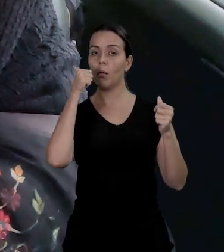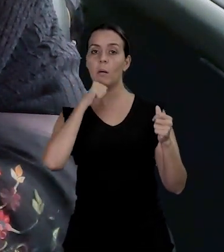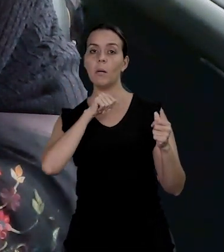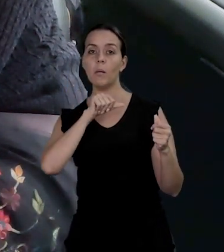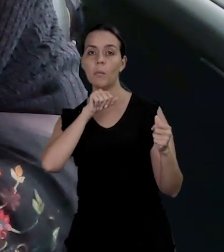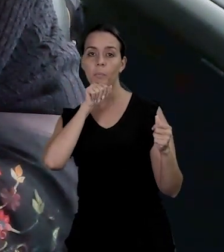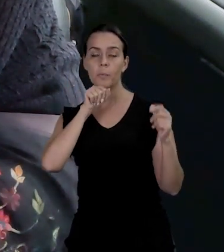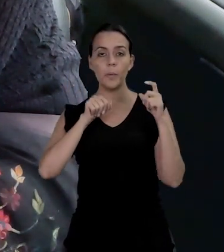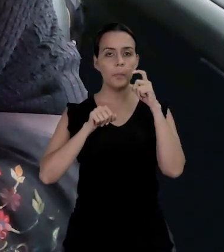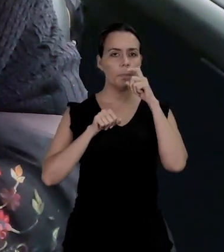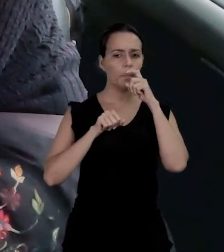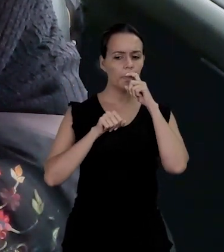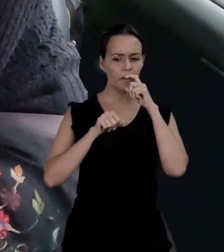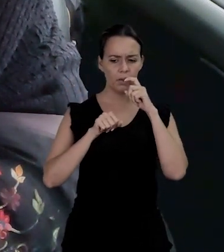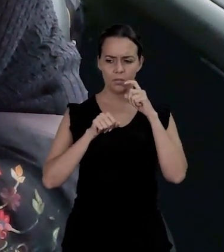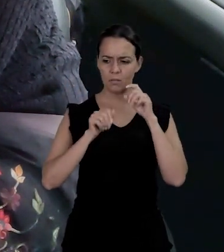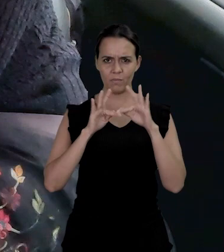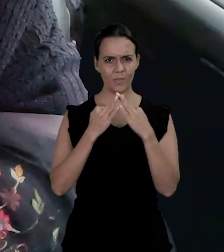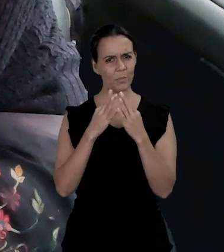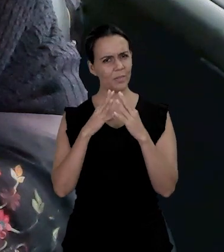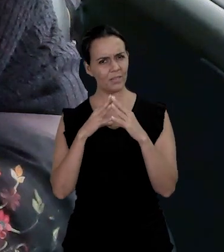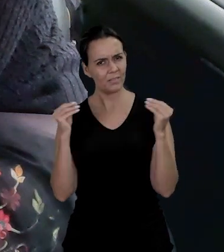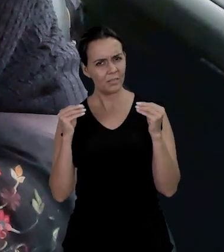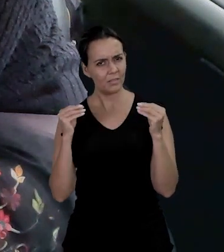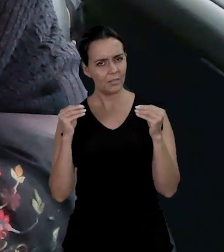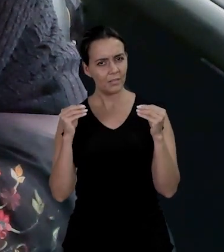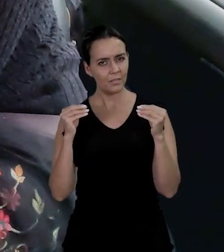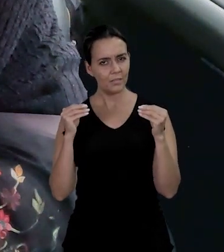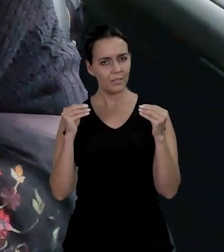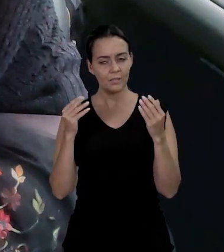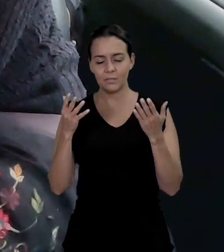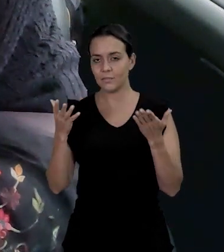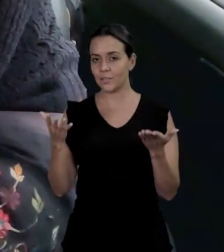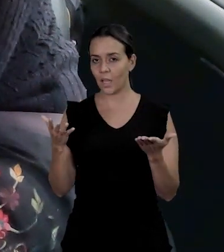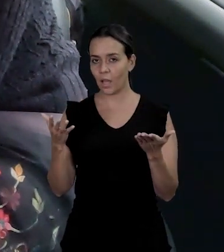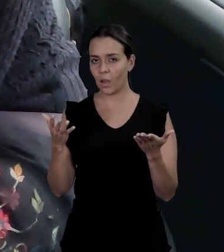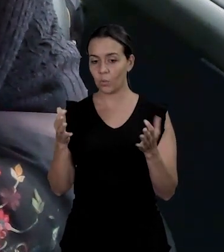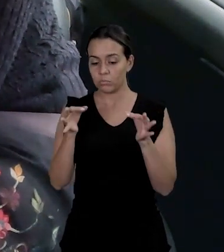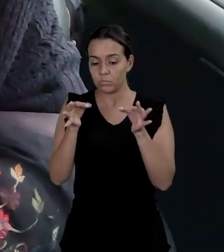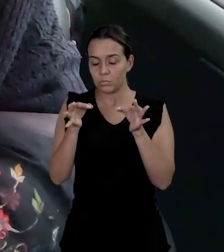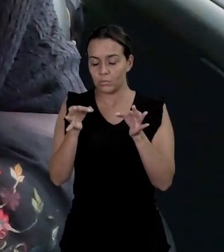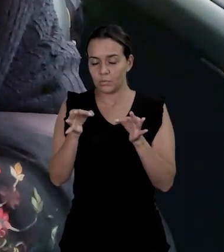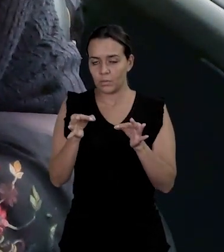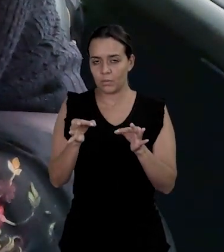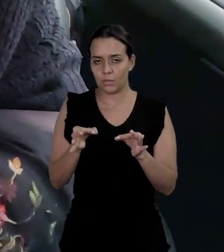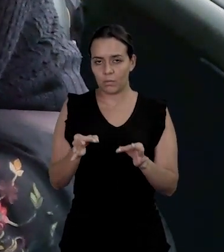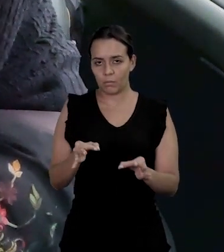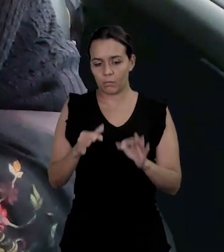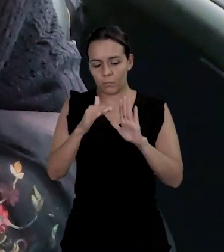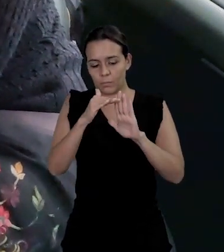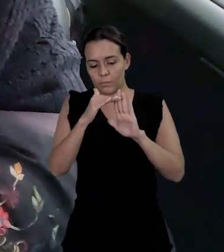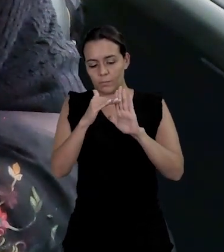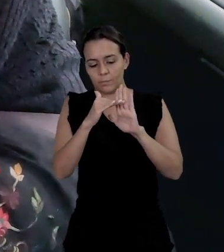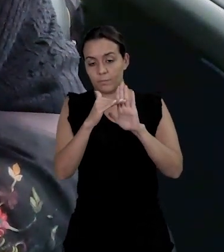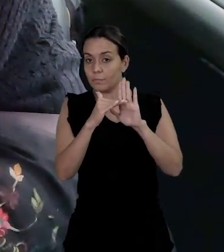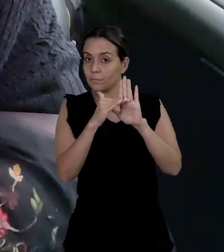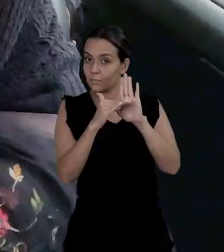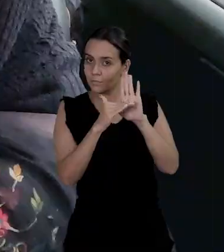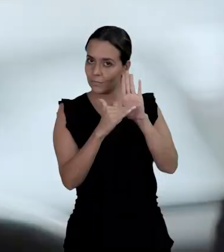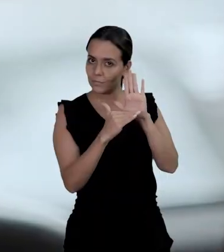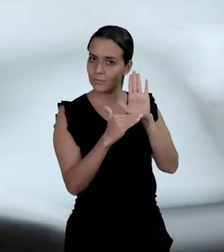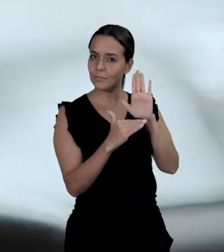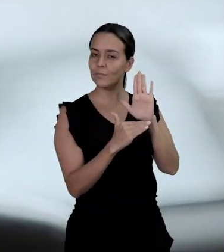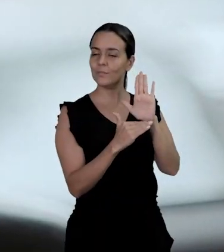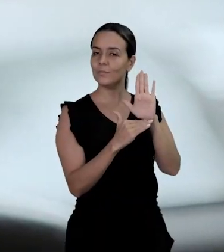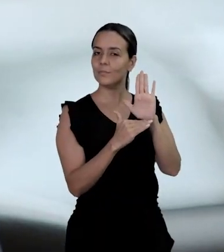patriarcal sempre, porque quando eles falam do fim da família, é essa família, patriarcal. Monogâmica, patriarcal, né?